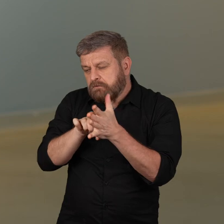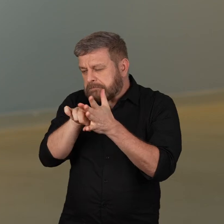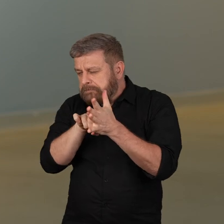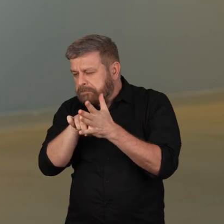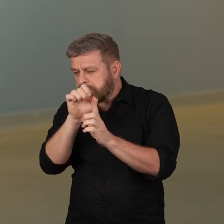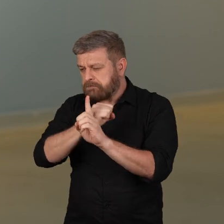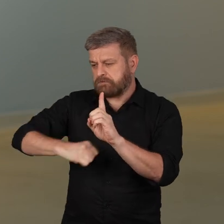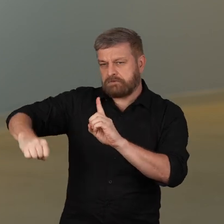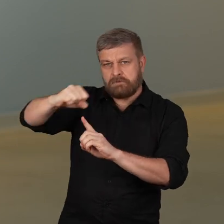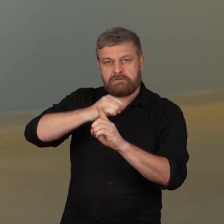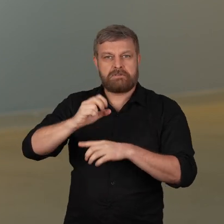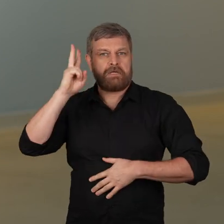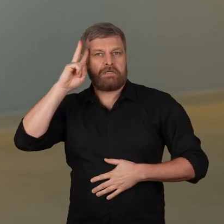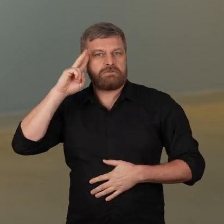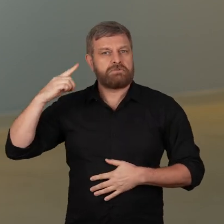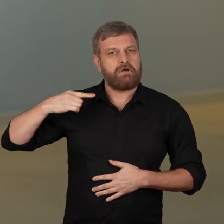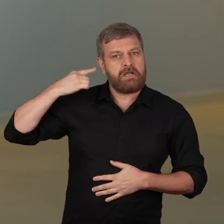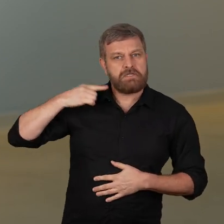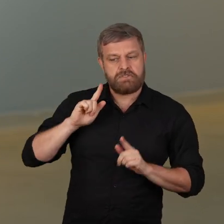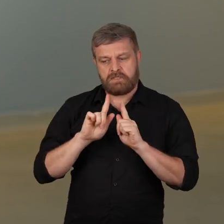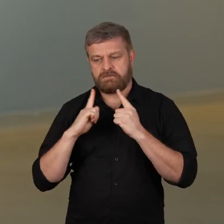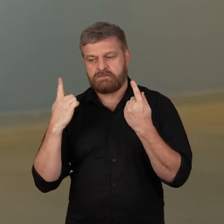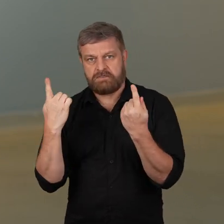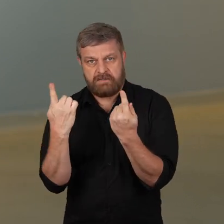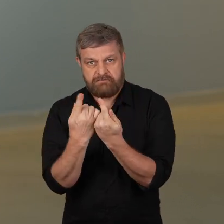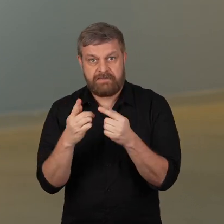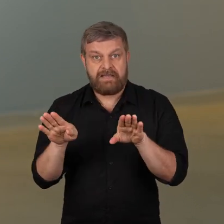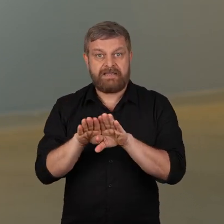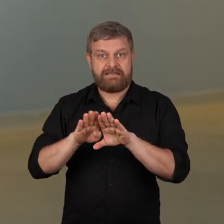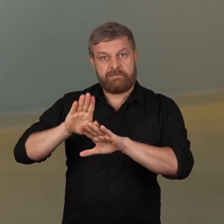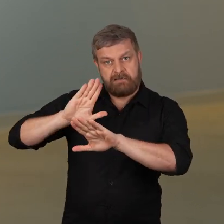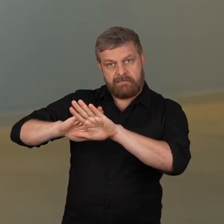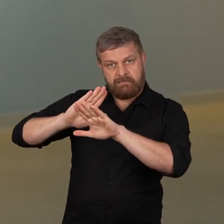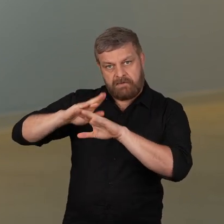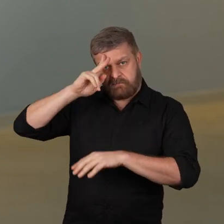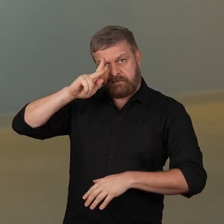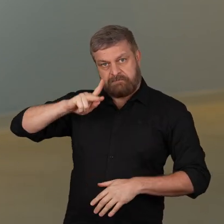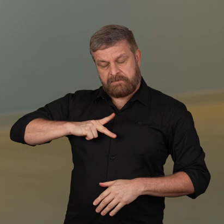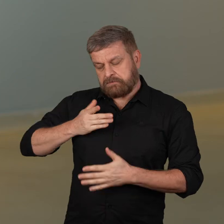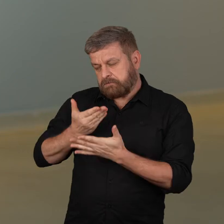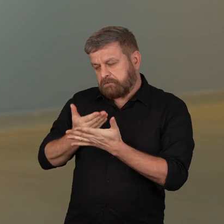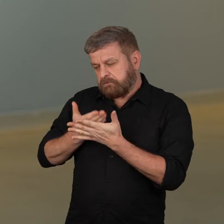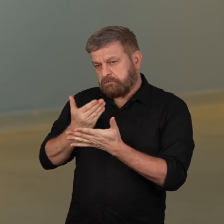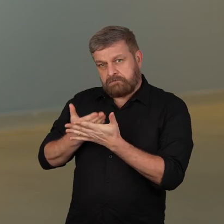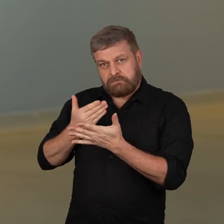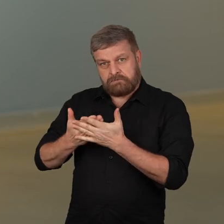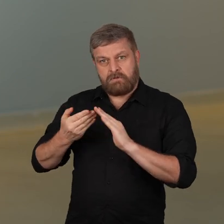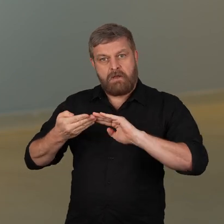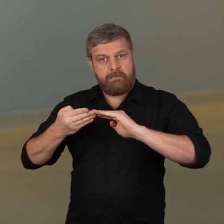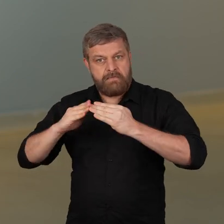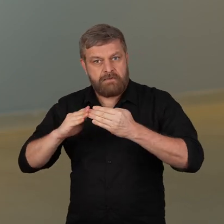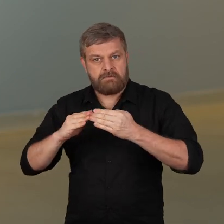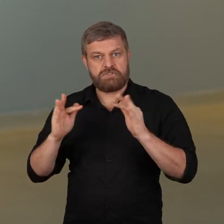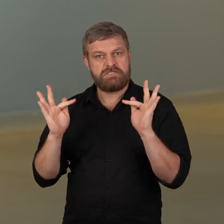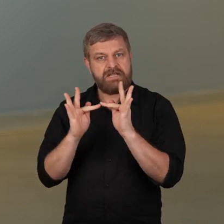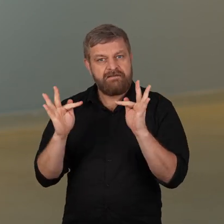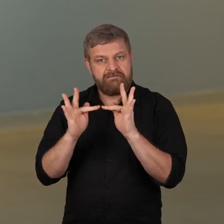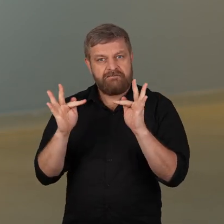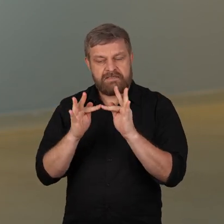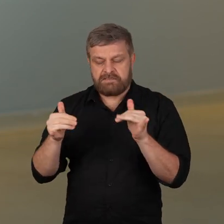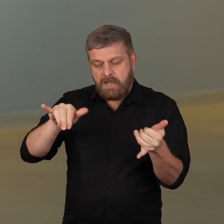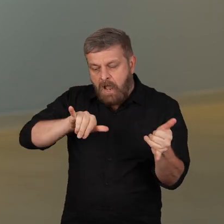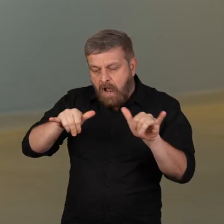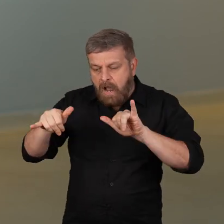Sociologia, história, direito, geografia e, como autodidata, estudou biologia, física,